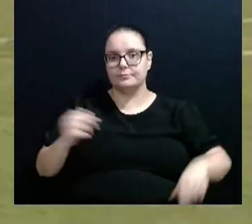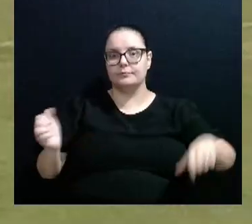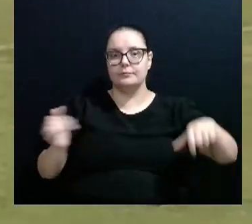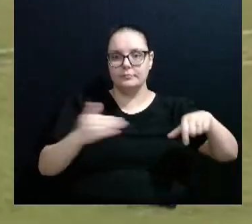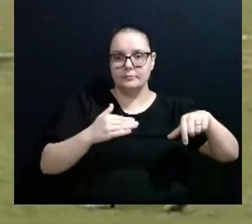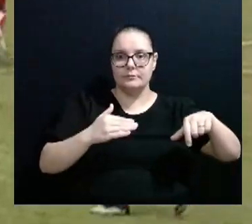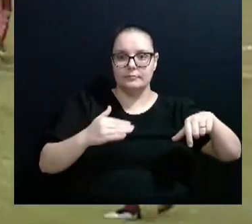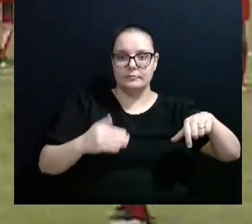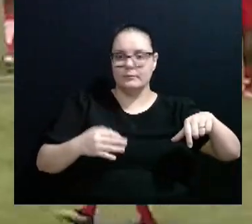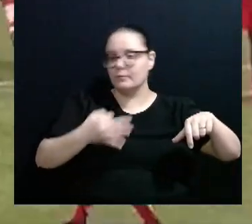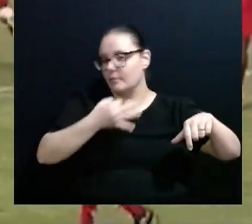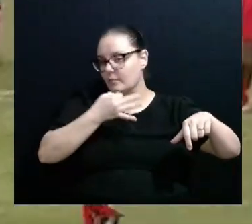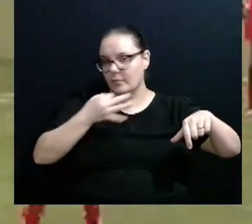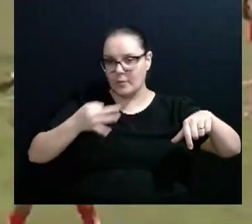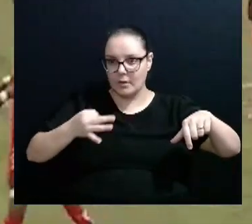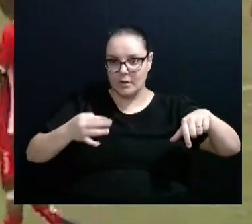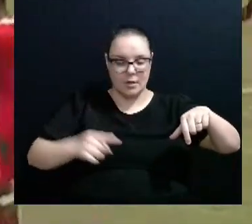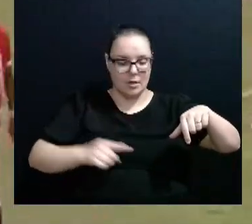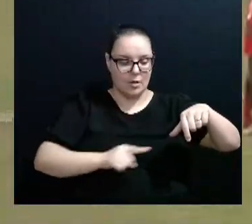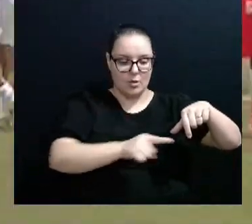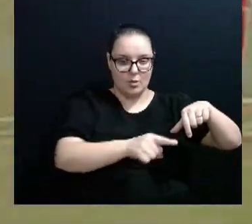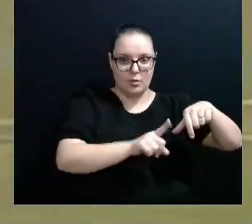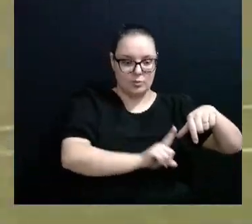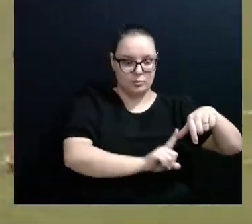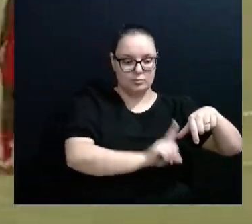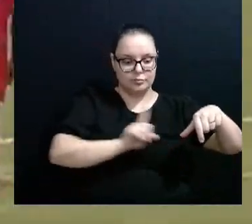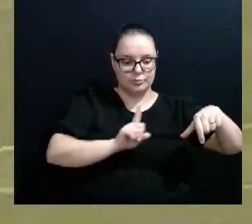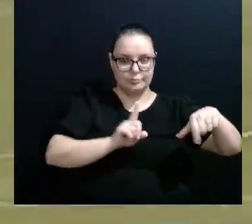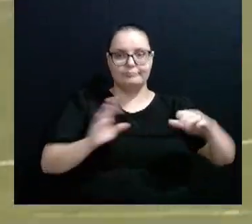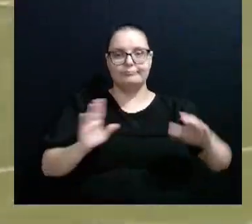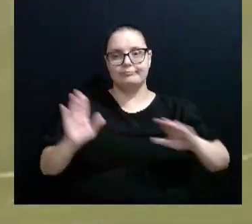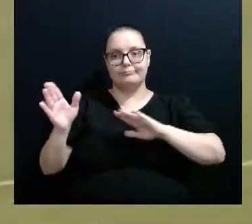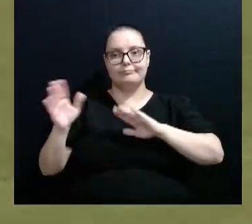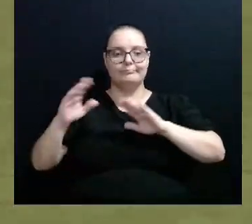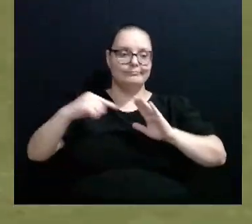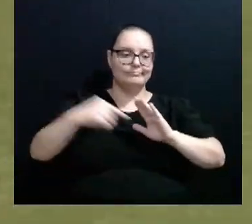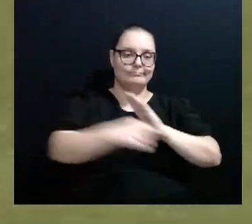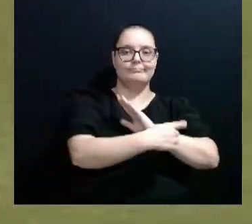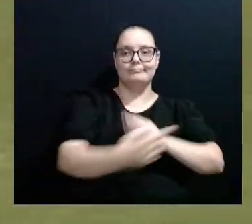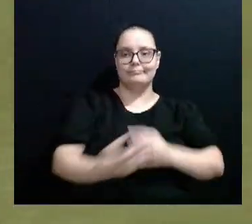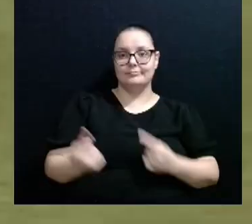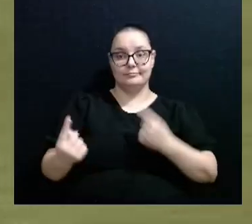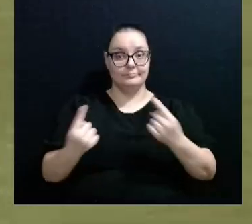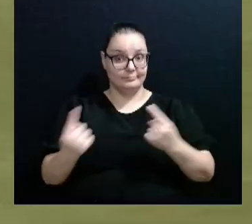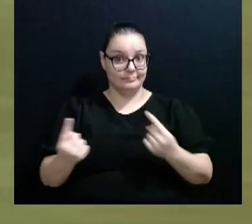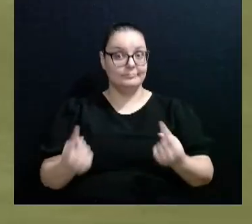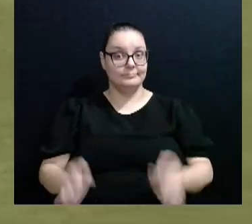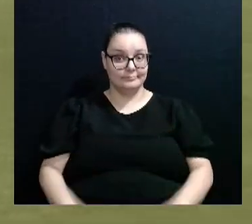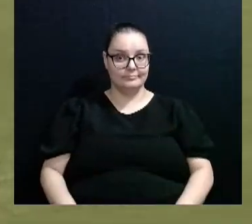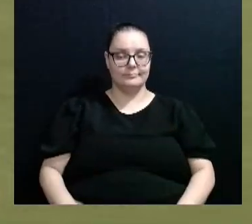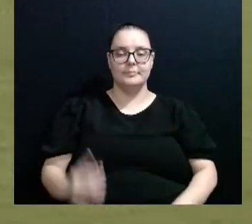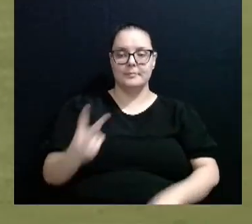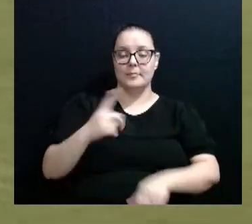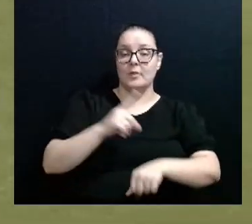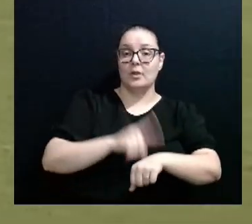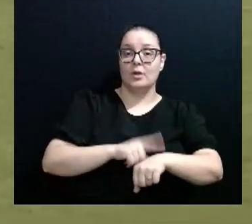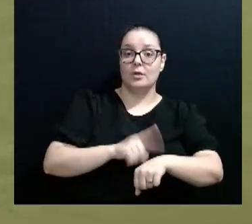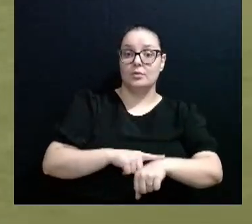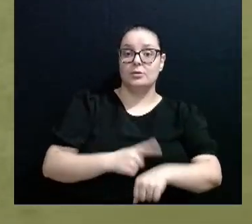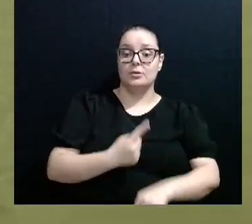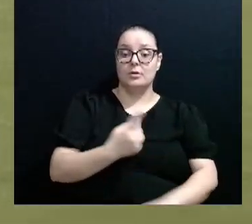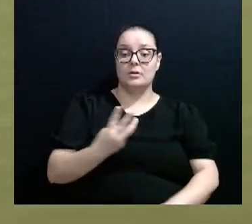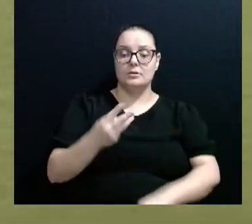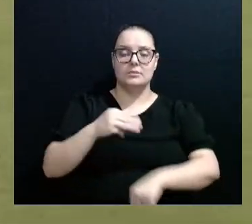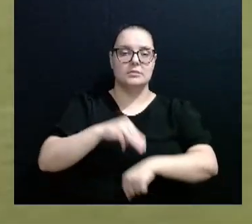a bola para um lado, o goleiro para o outro, tudo igual 1-1. No segundo tempo, aos 13 minutos,